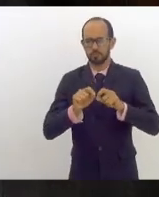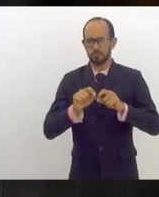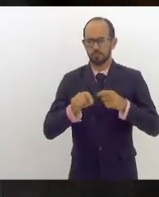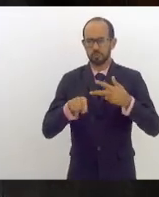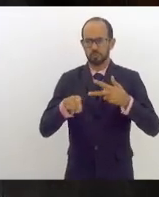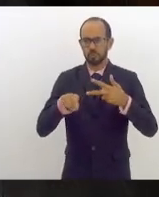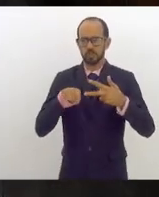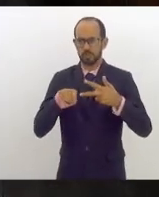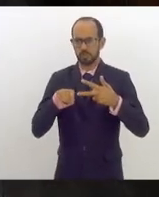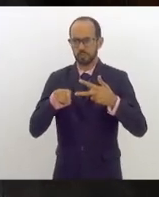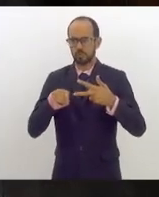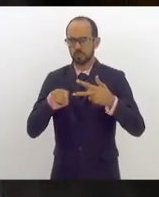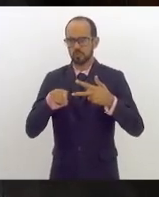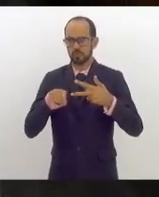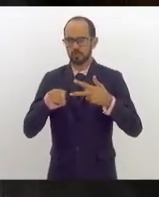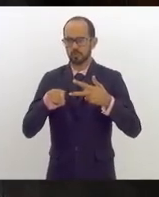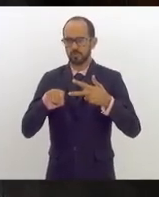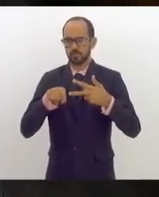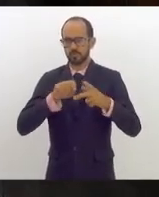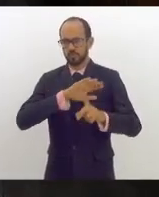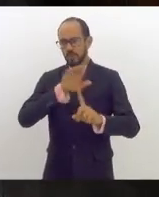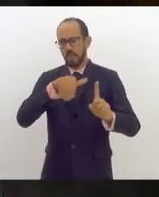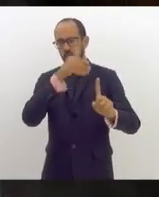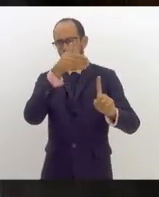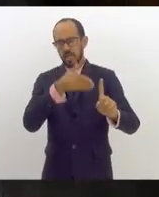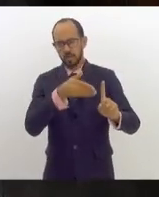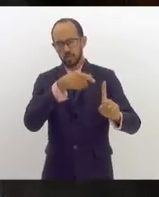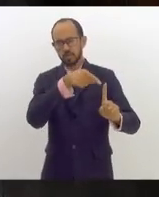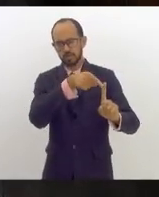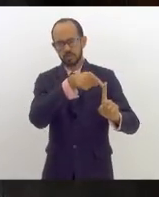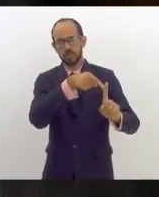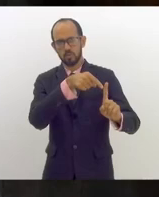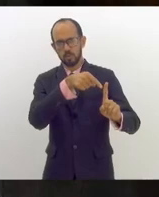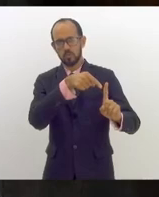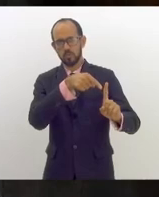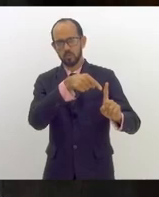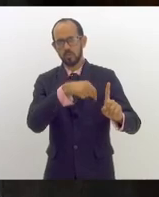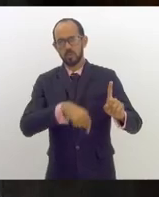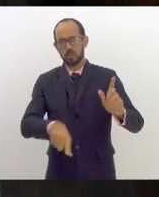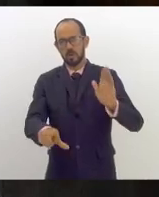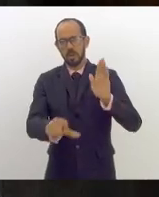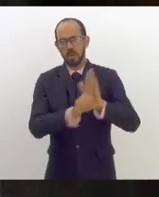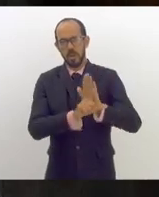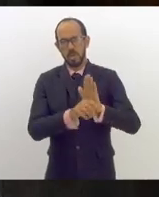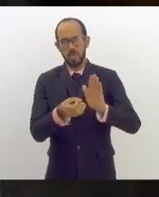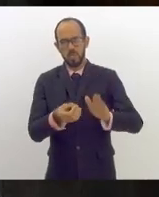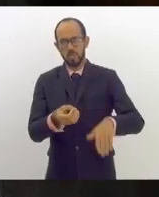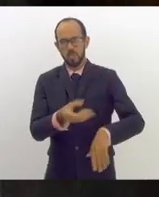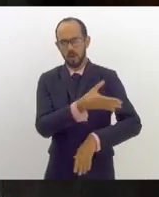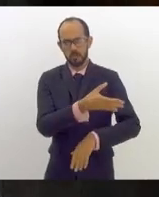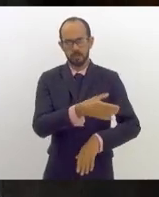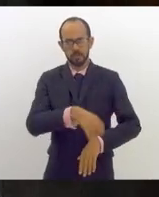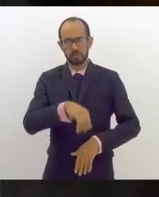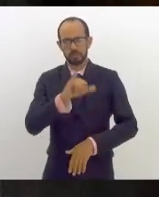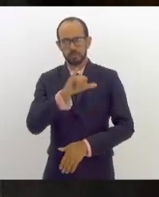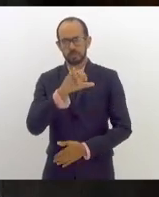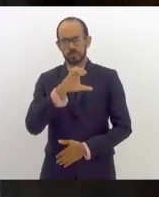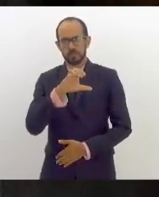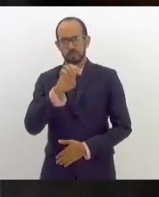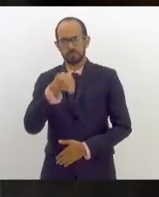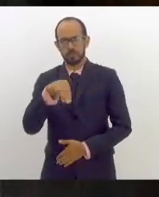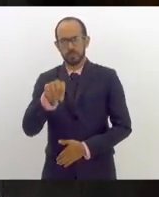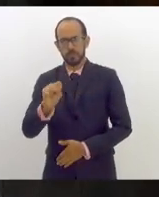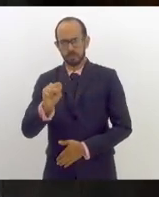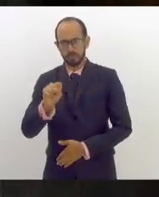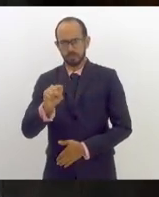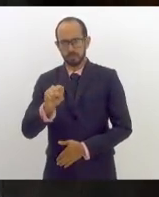executivo reconheceu que a legislação nova de ICMS que